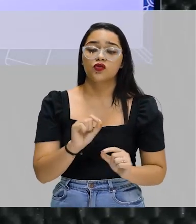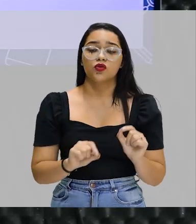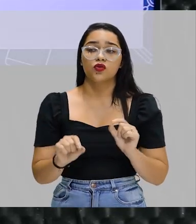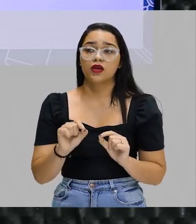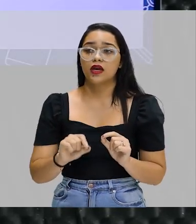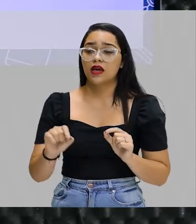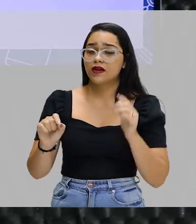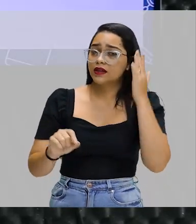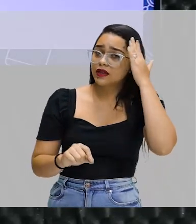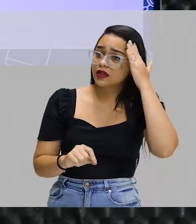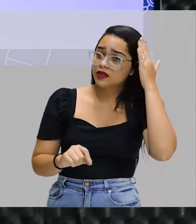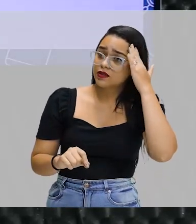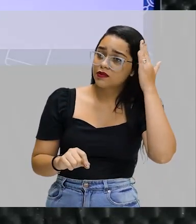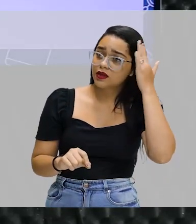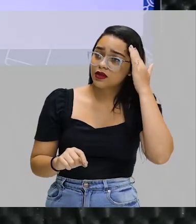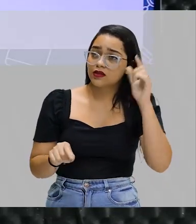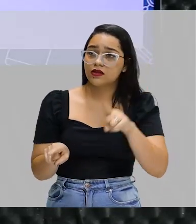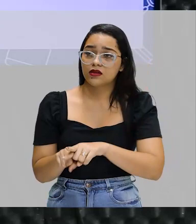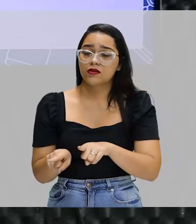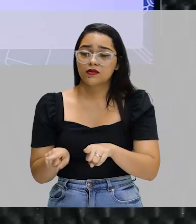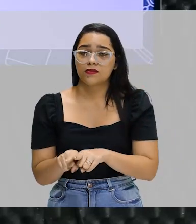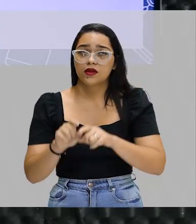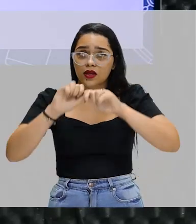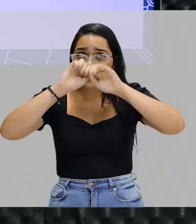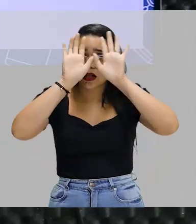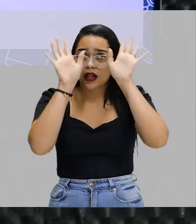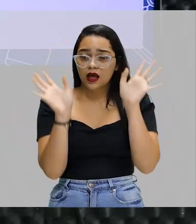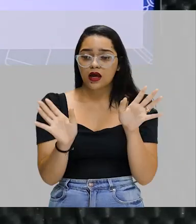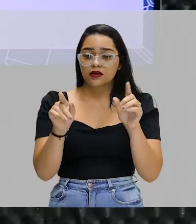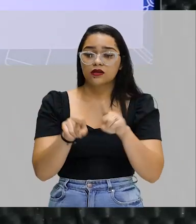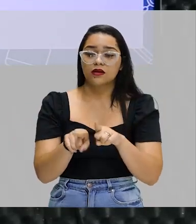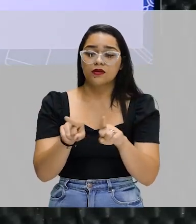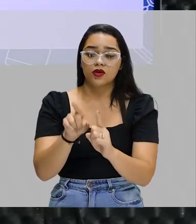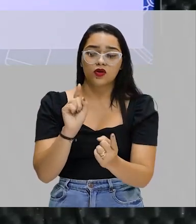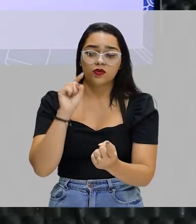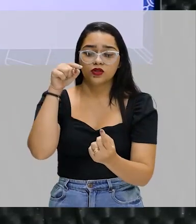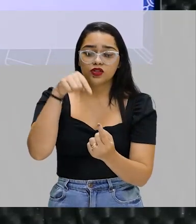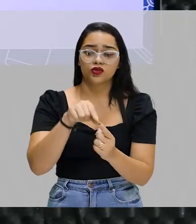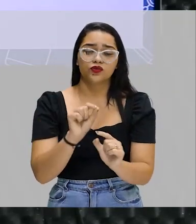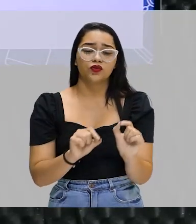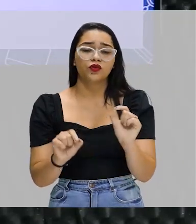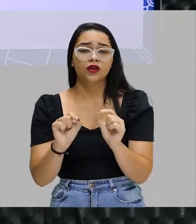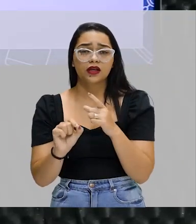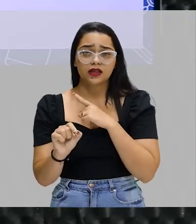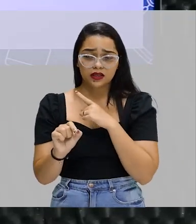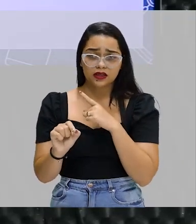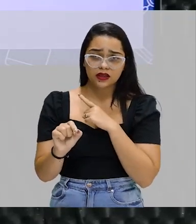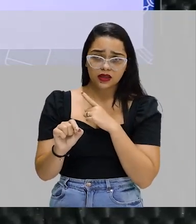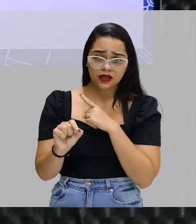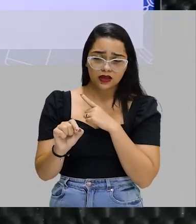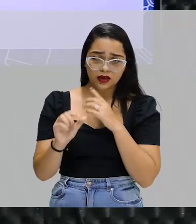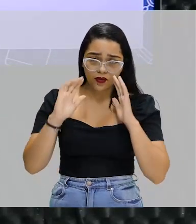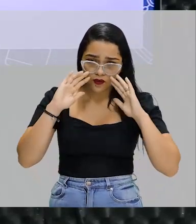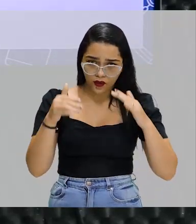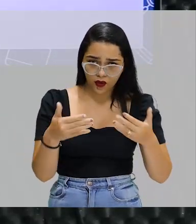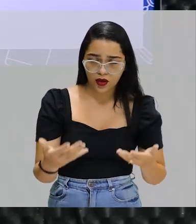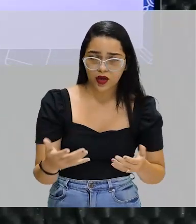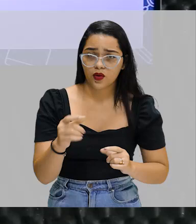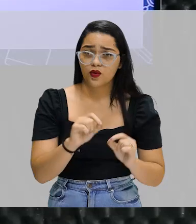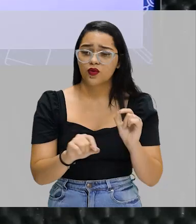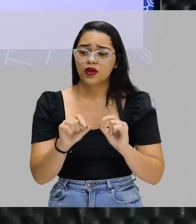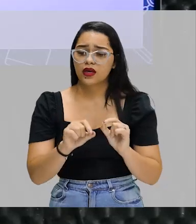a interpretação e a compreensão. O objetivo, aims, o alvo, o foco,